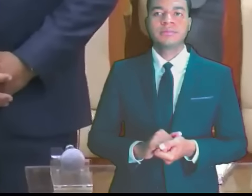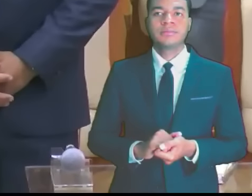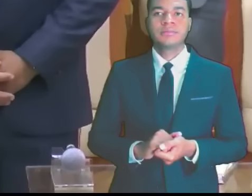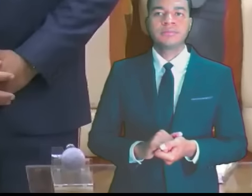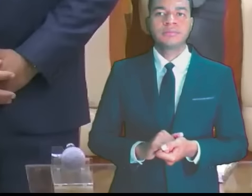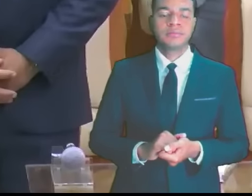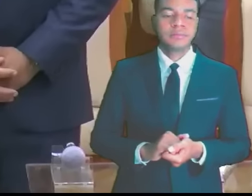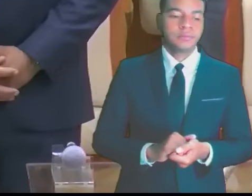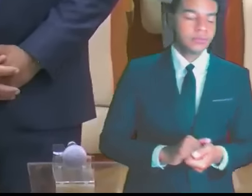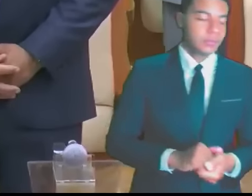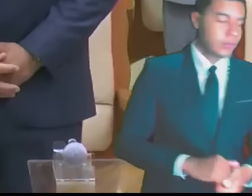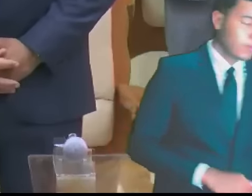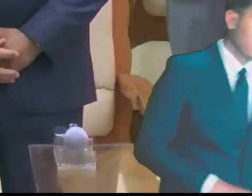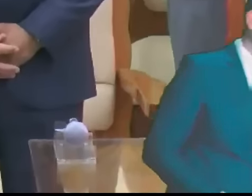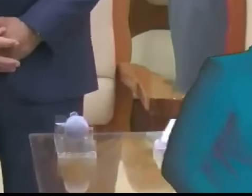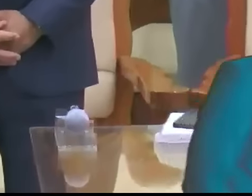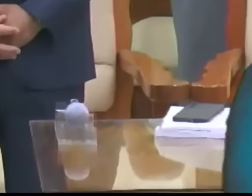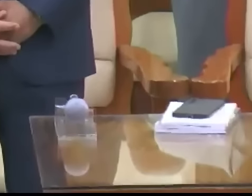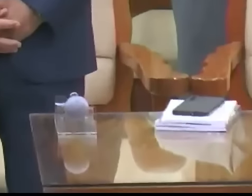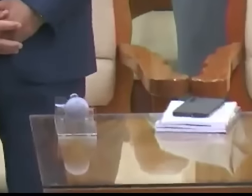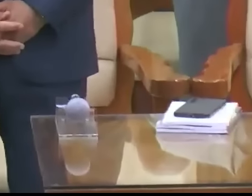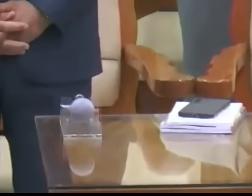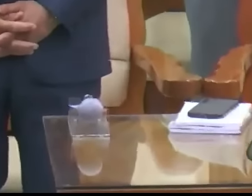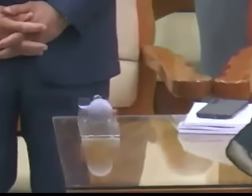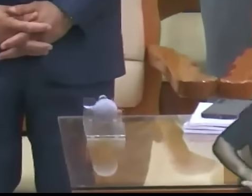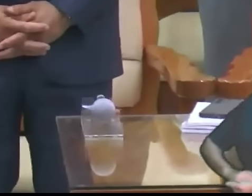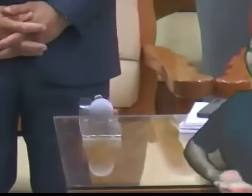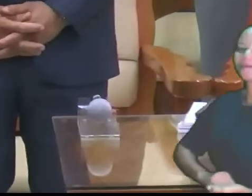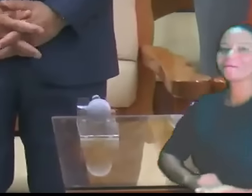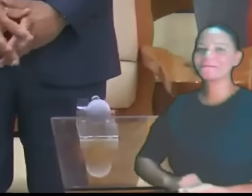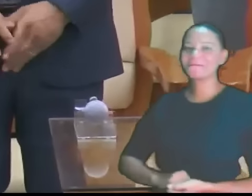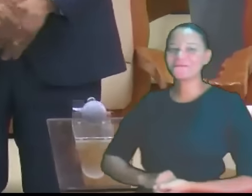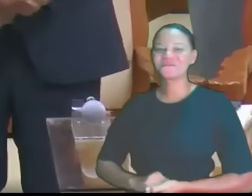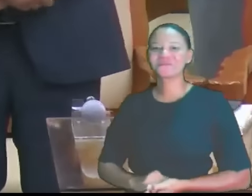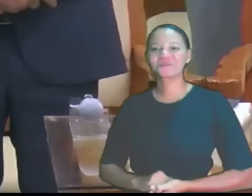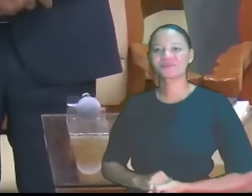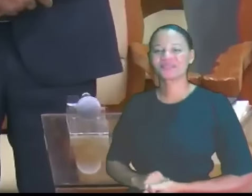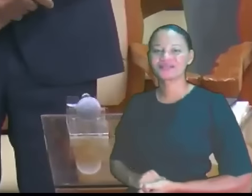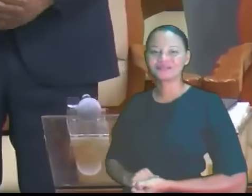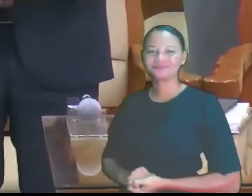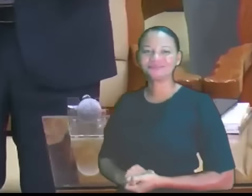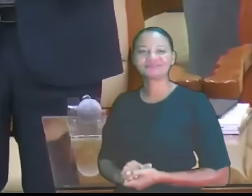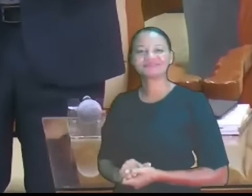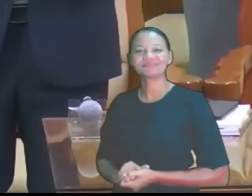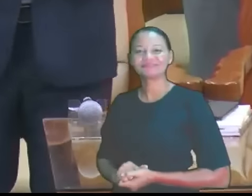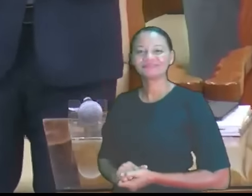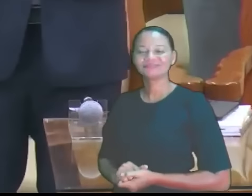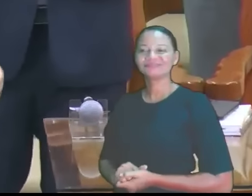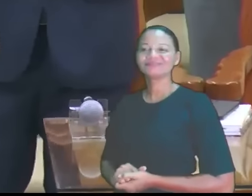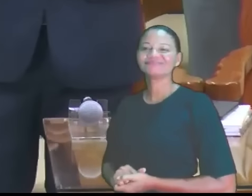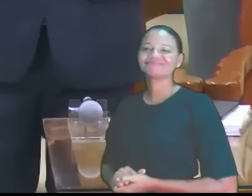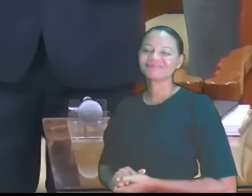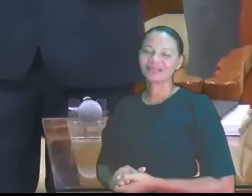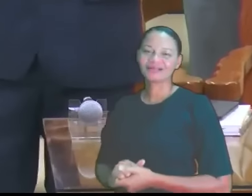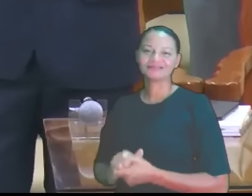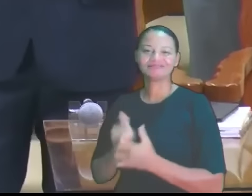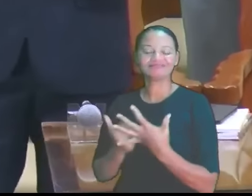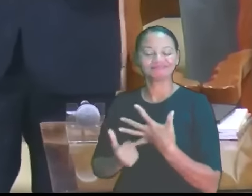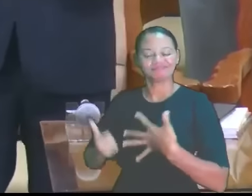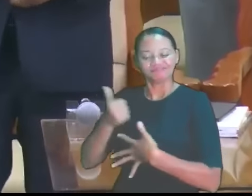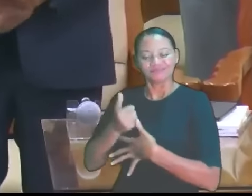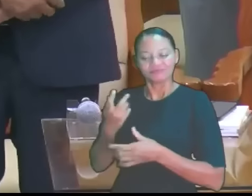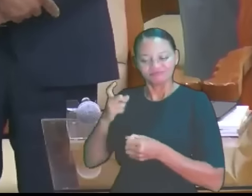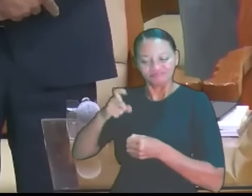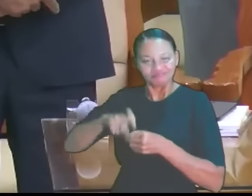Meus irmãos, eu vos saúdo com a paz do Senhor. Amém. Privilégio retornar aqui a esta casa. Quero agradecer a Deus, ao pastor